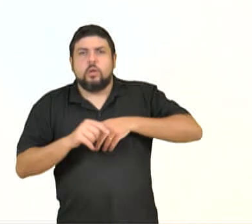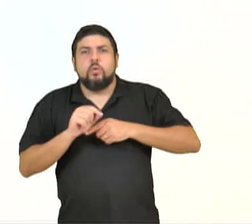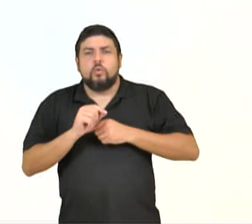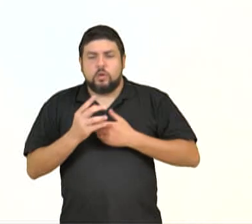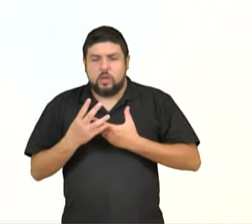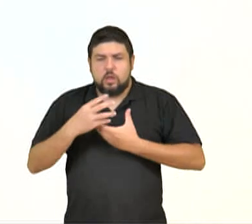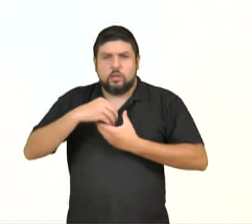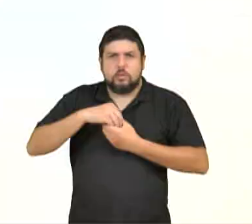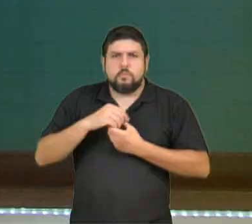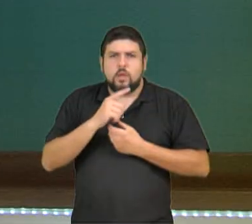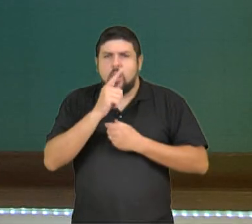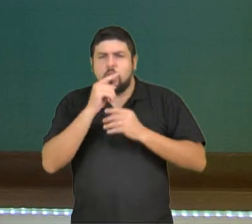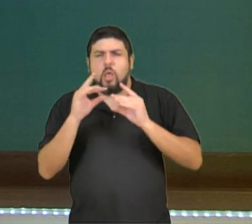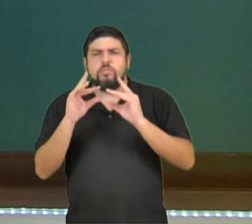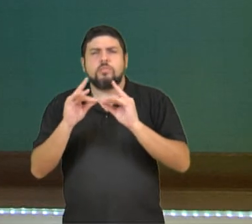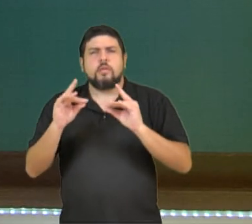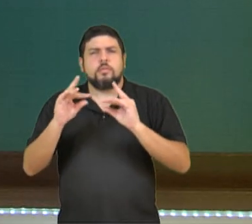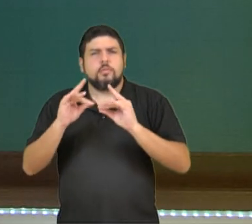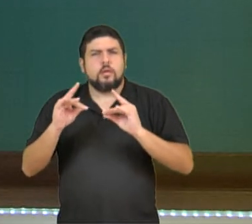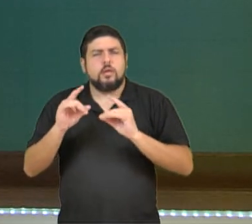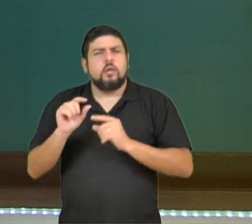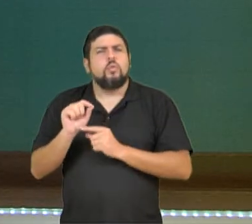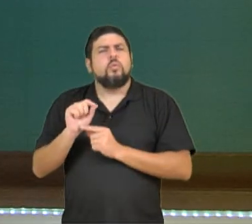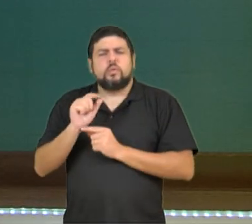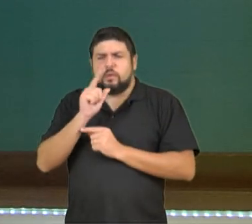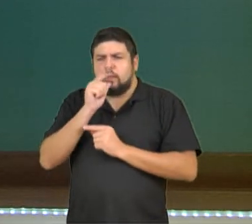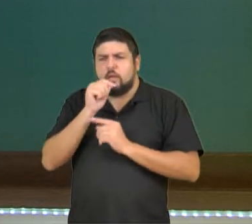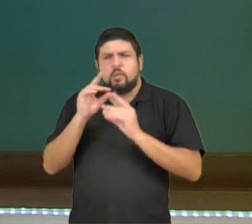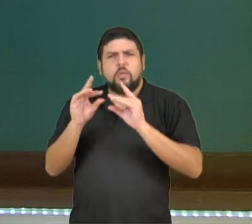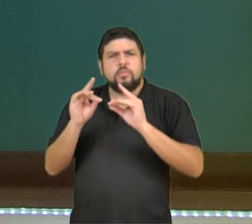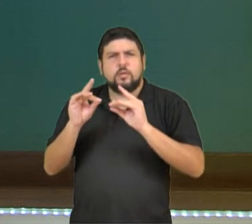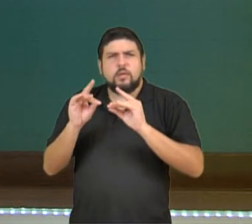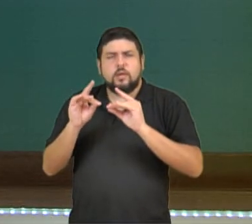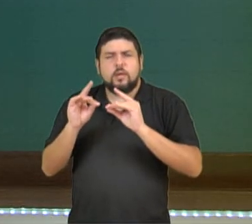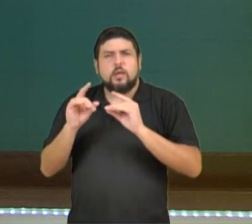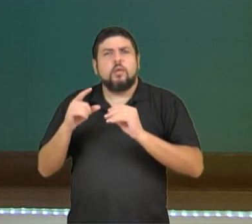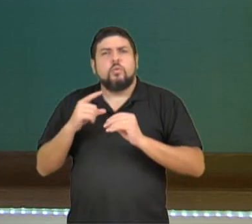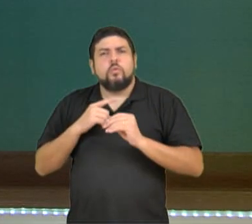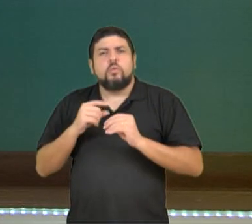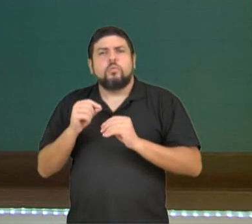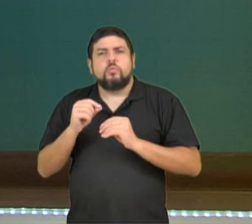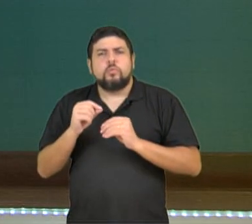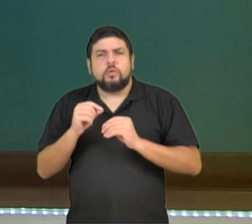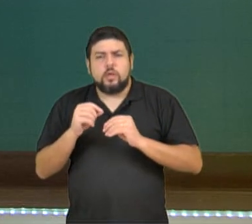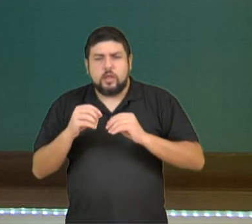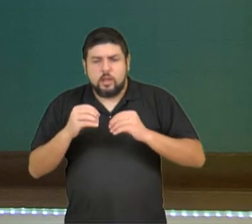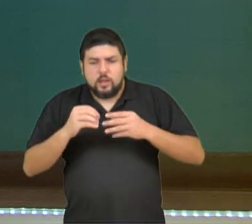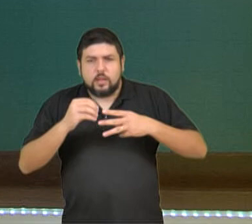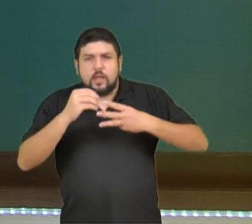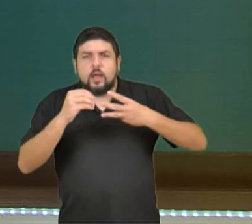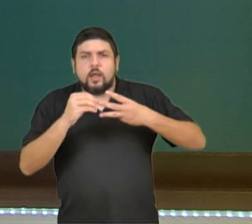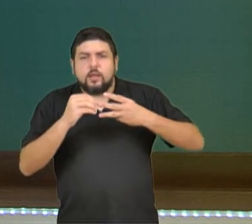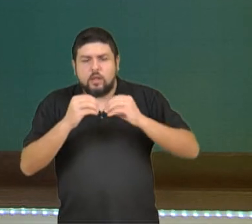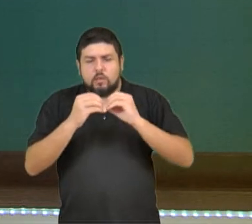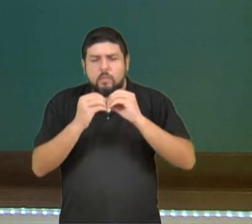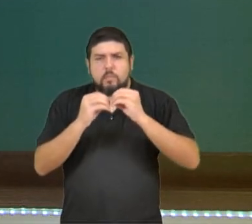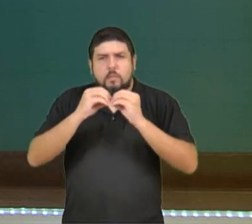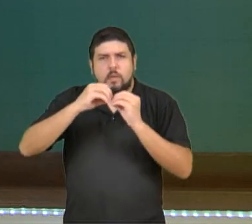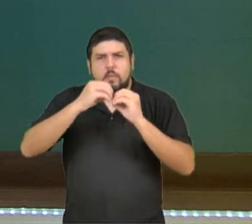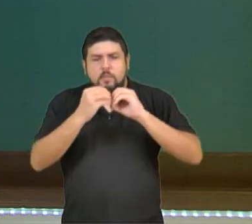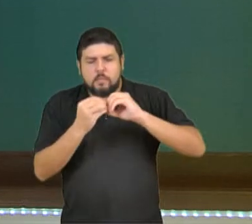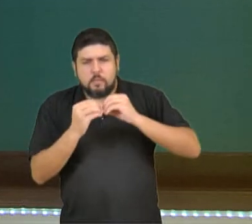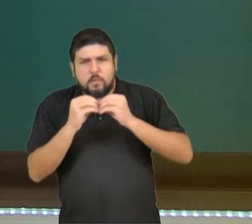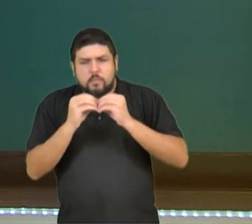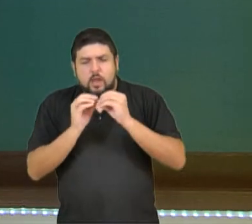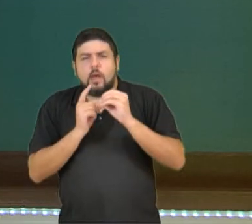Que líquidos são esses? Os líquidos que estão entre os espaços, entre uma célula e outra, tá? Ajudando